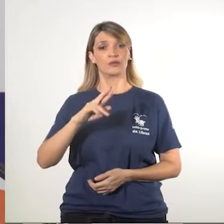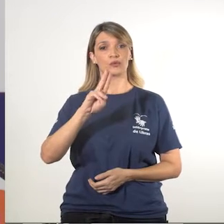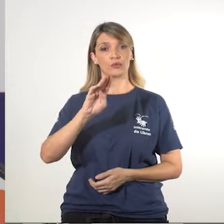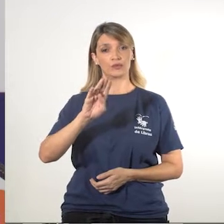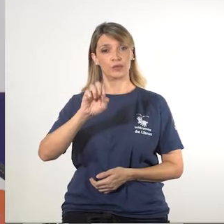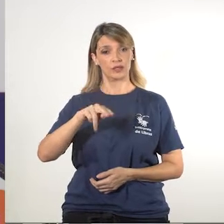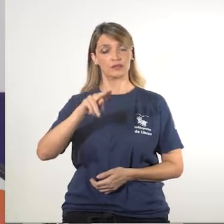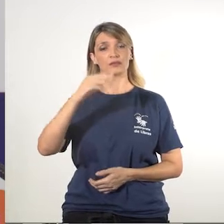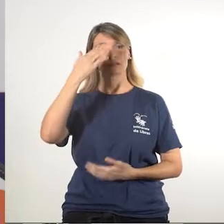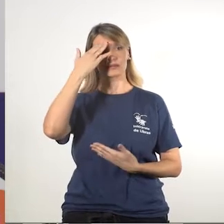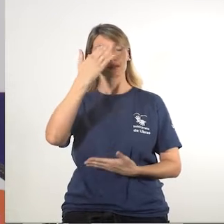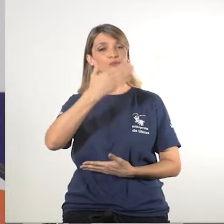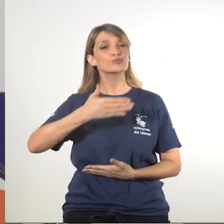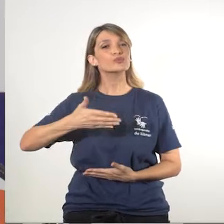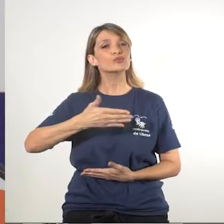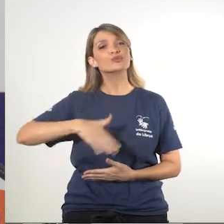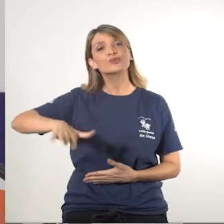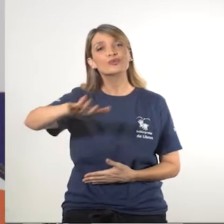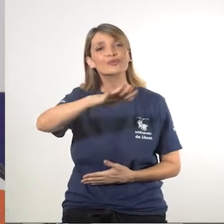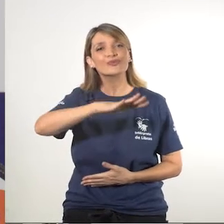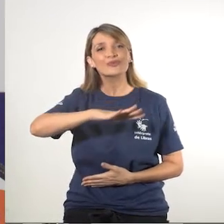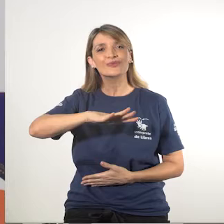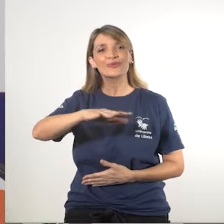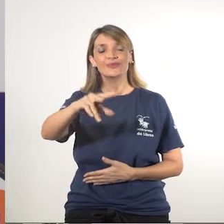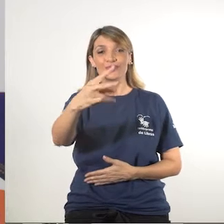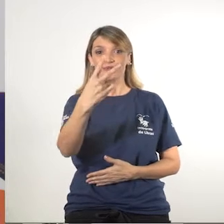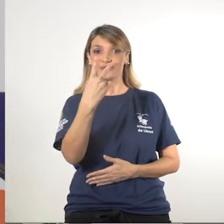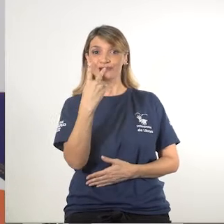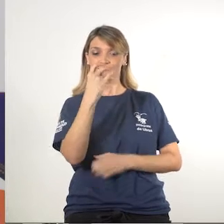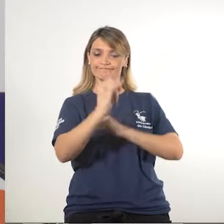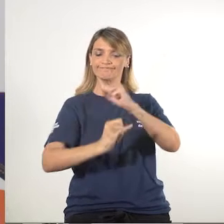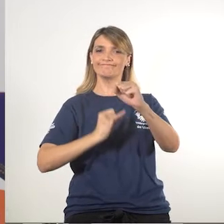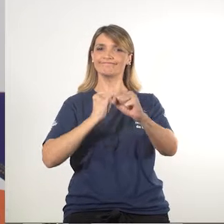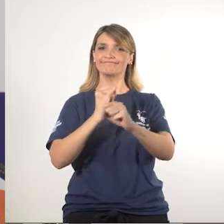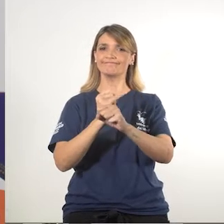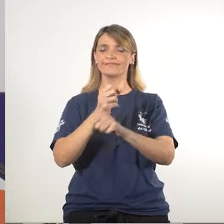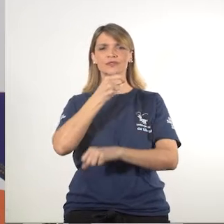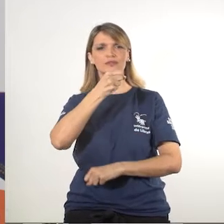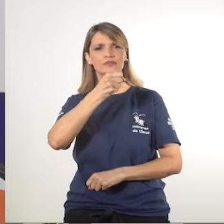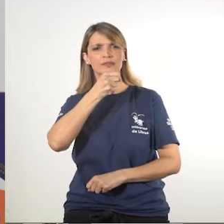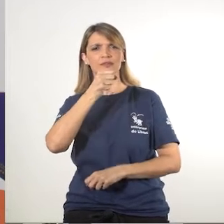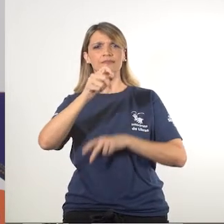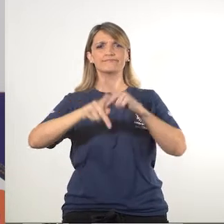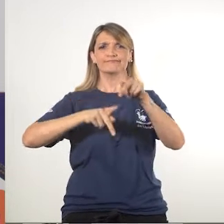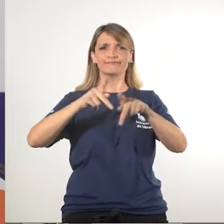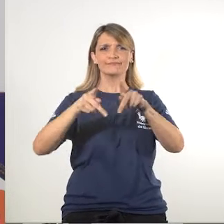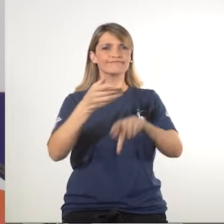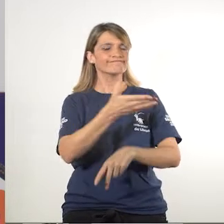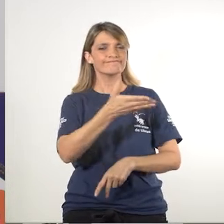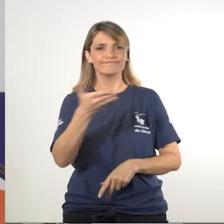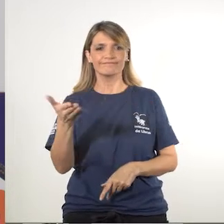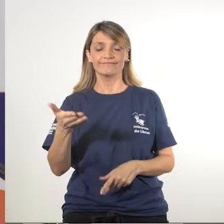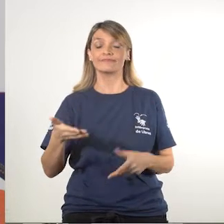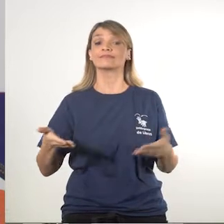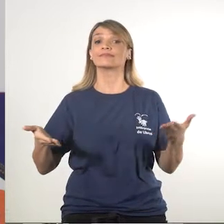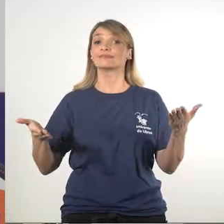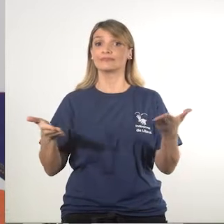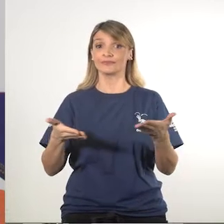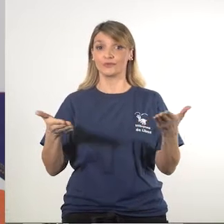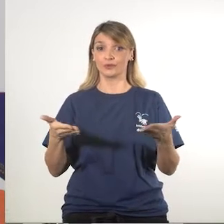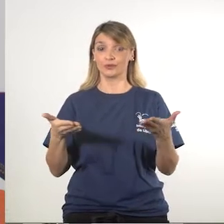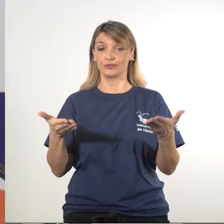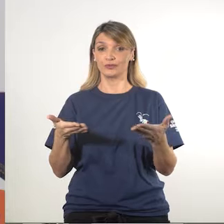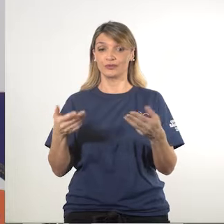a todos que estão nos acompanhando de forma remota, jornalistas, população. Hoje,